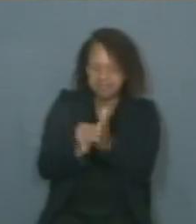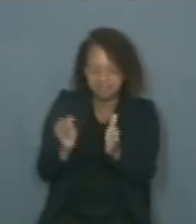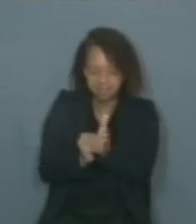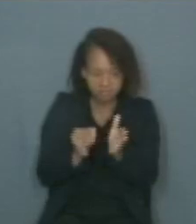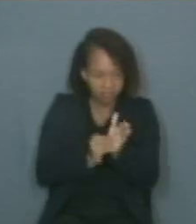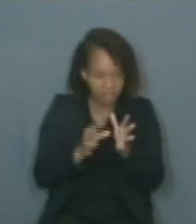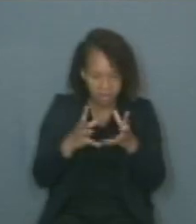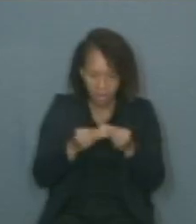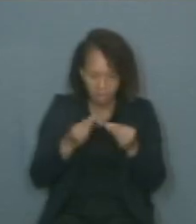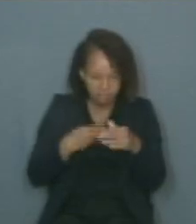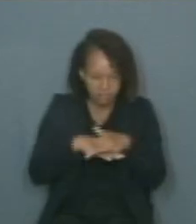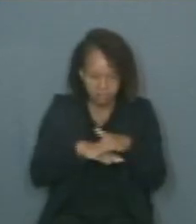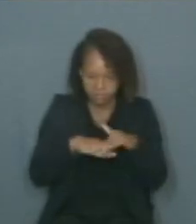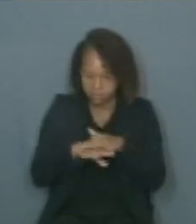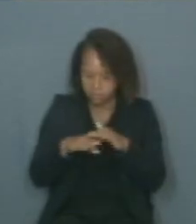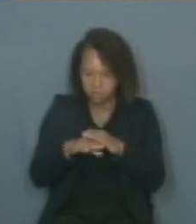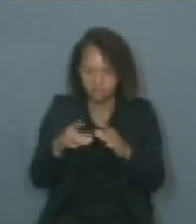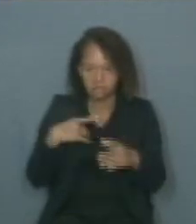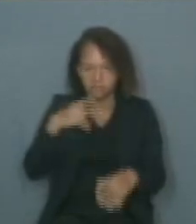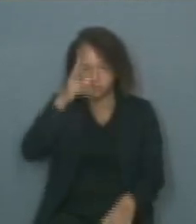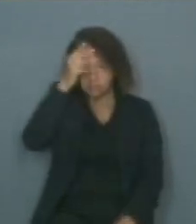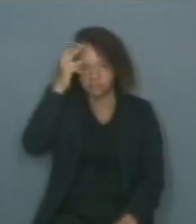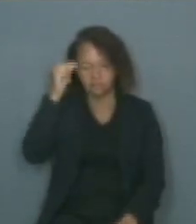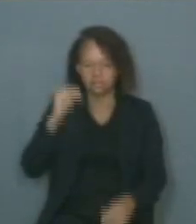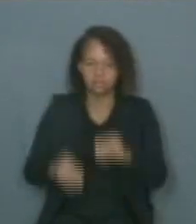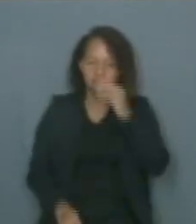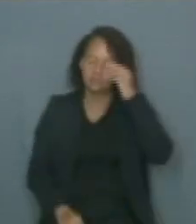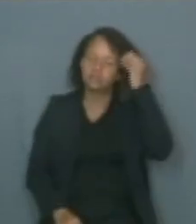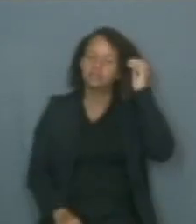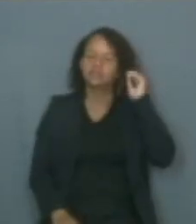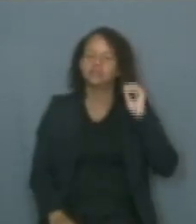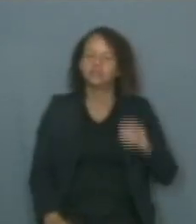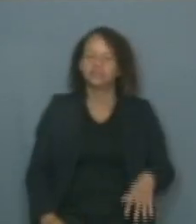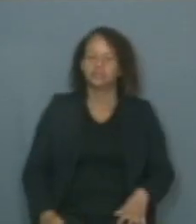tem tudo nos depósitos da prefeitura.